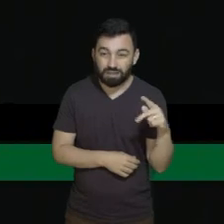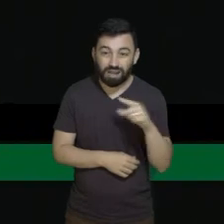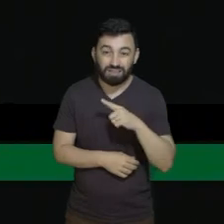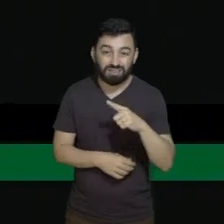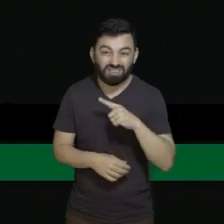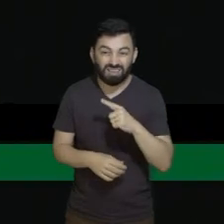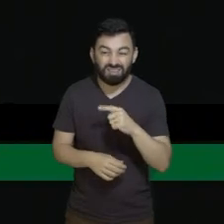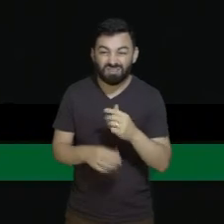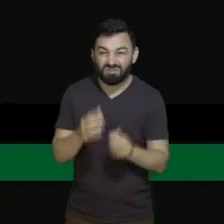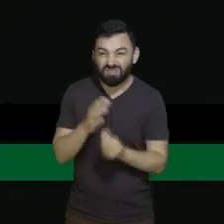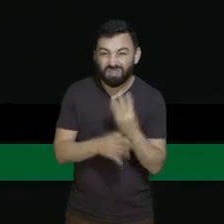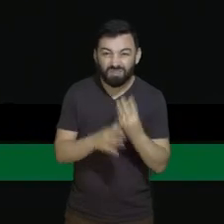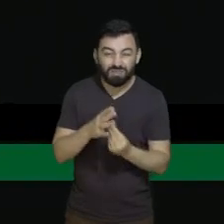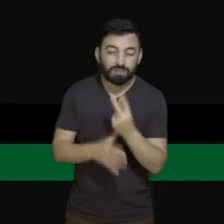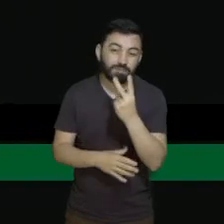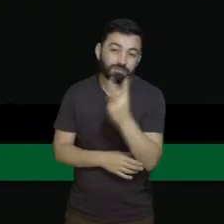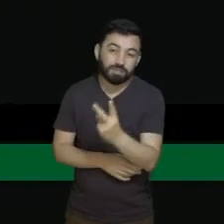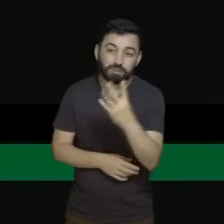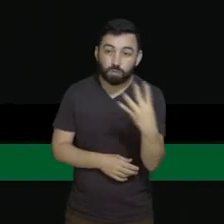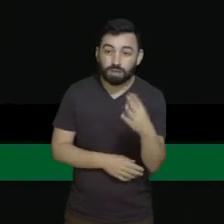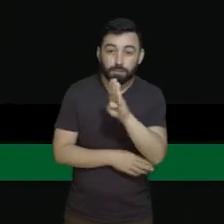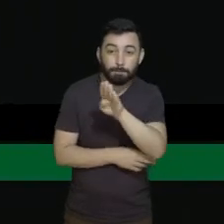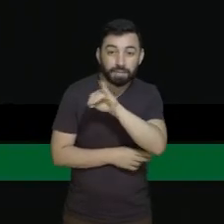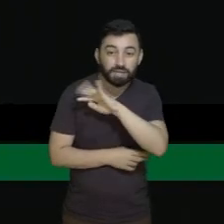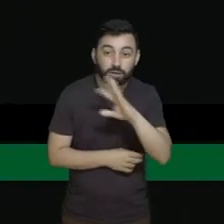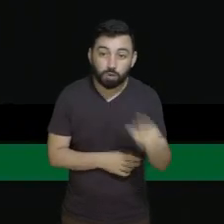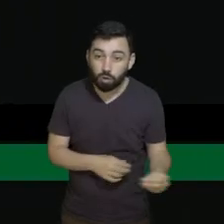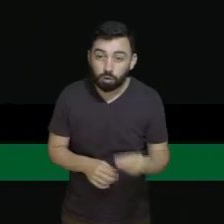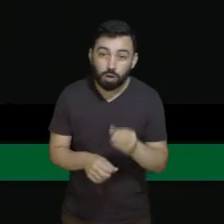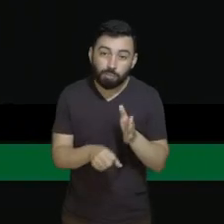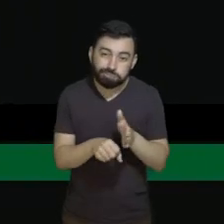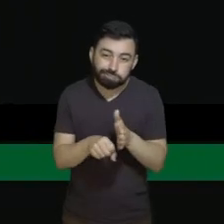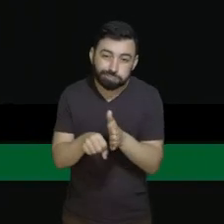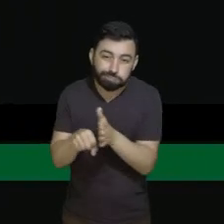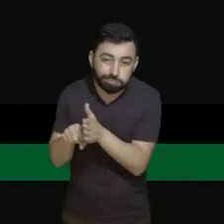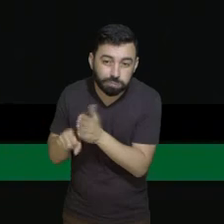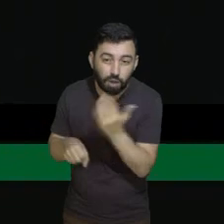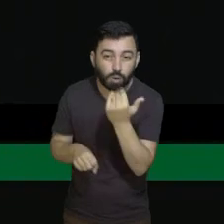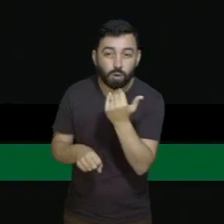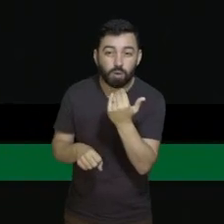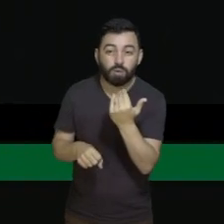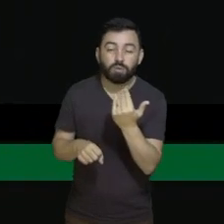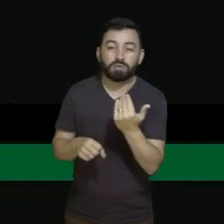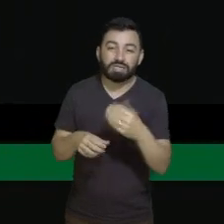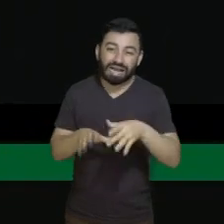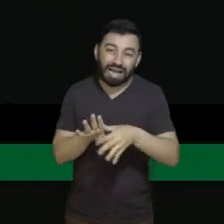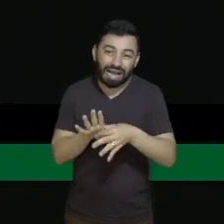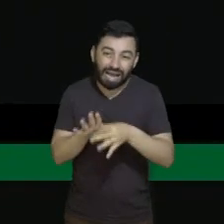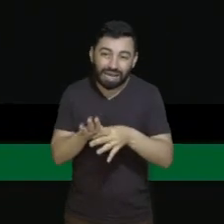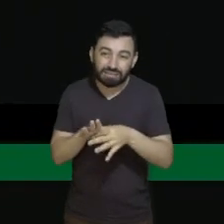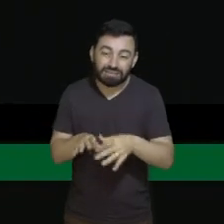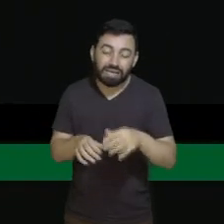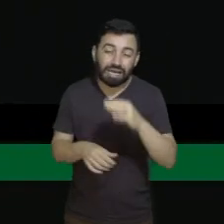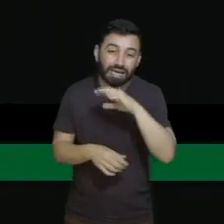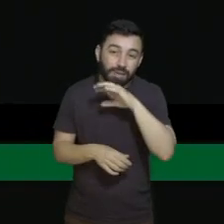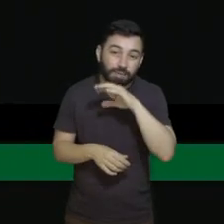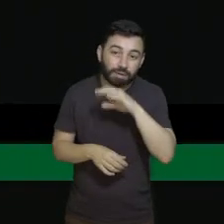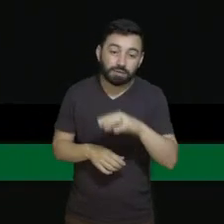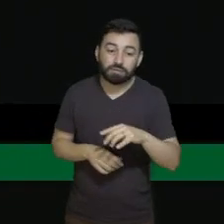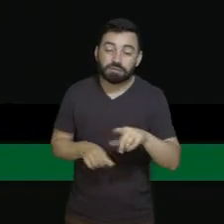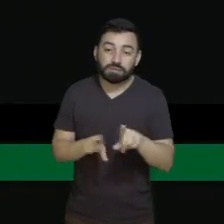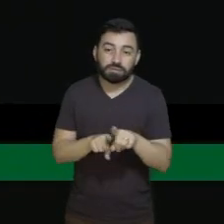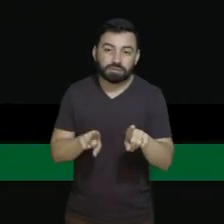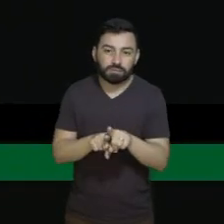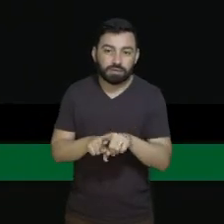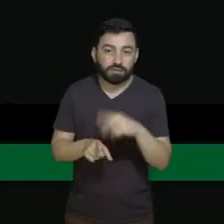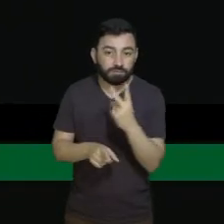24 bilhões em processamento de carnes e proteína animal. E desses